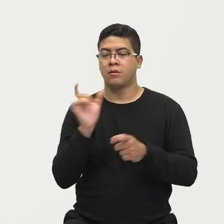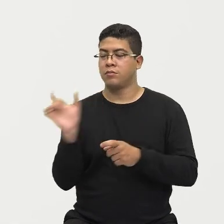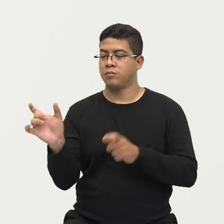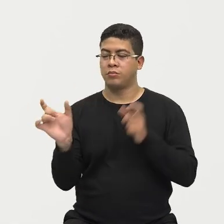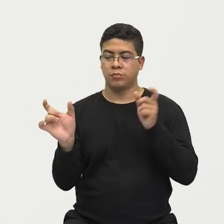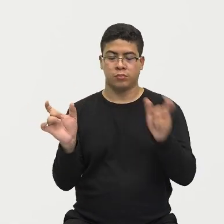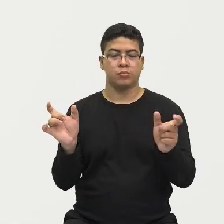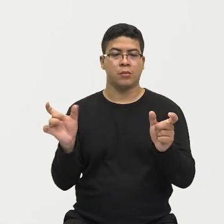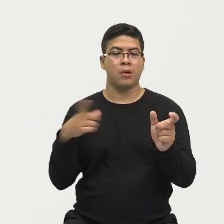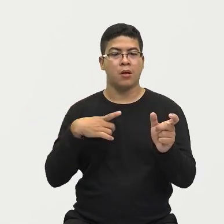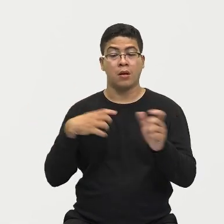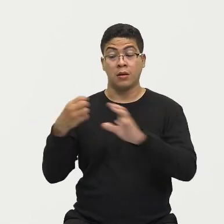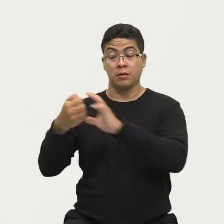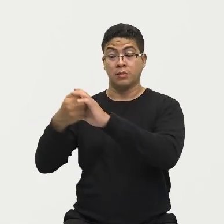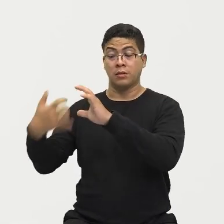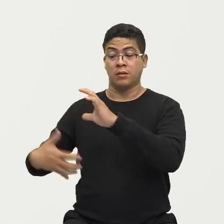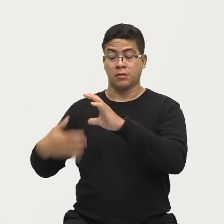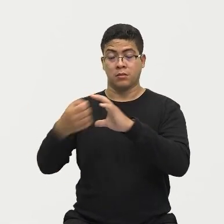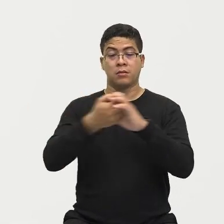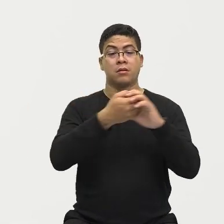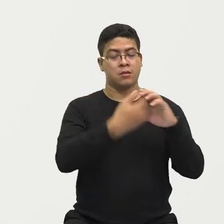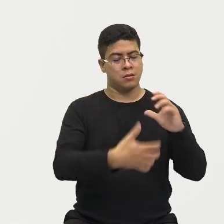adjetivas que vão caracterizar também